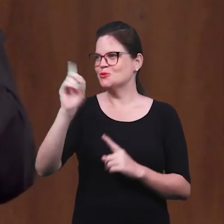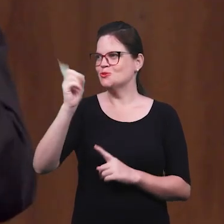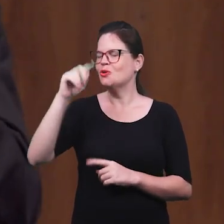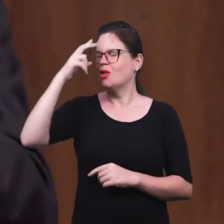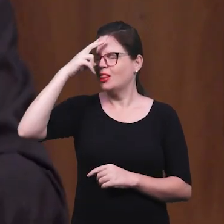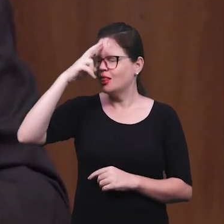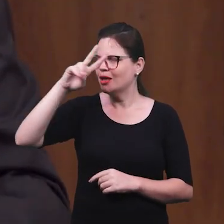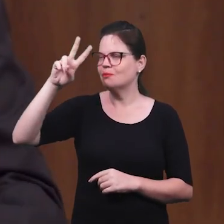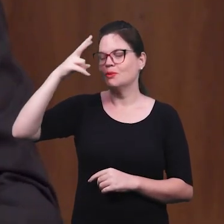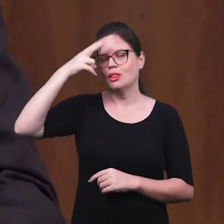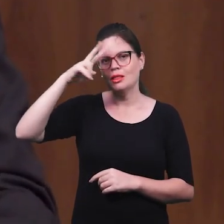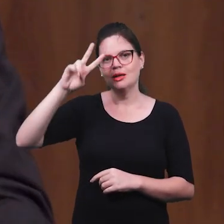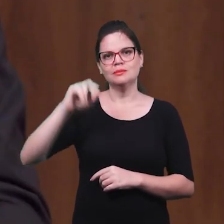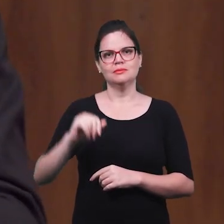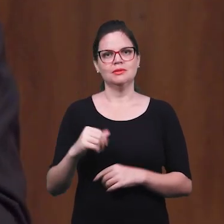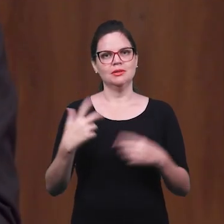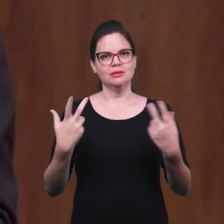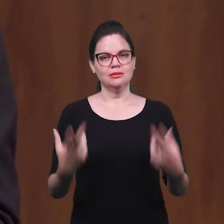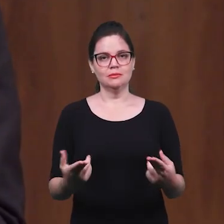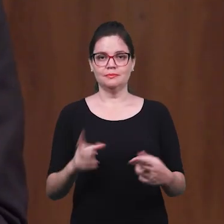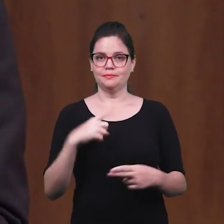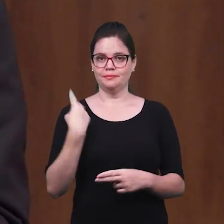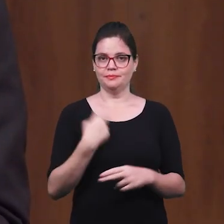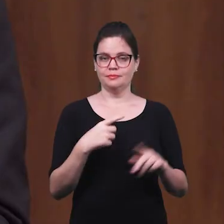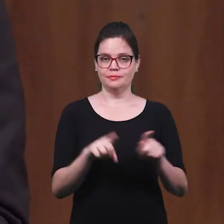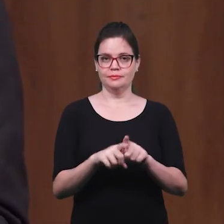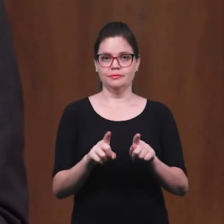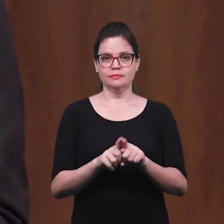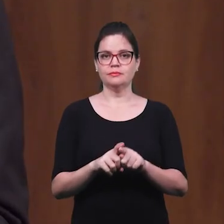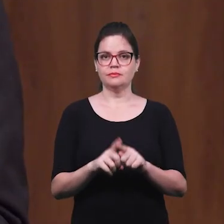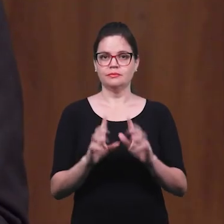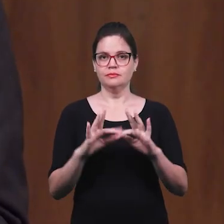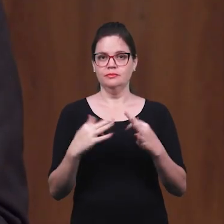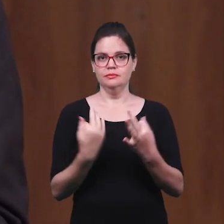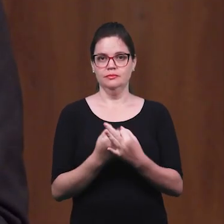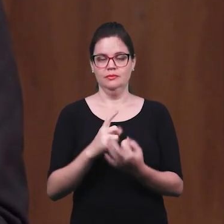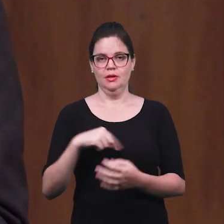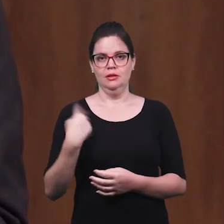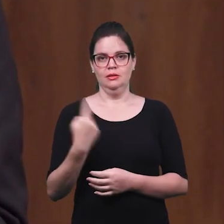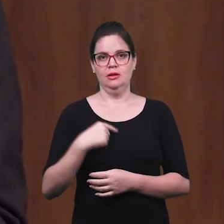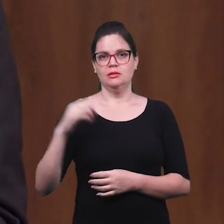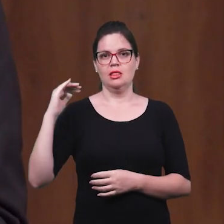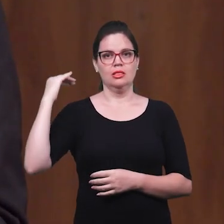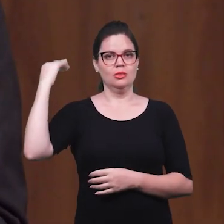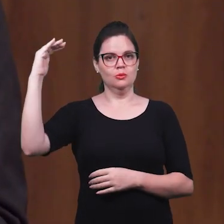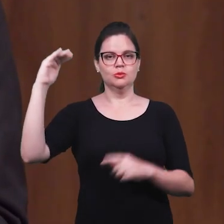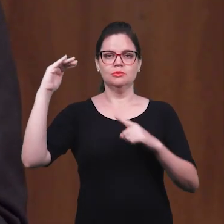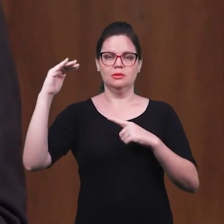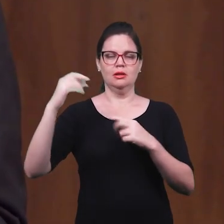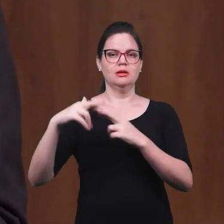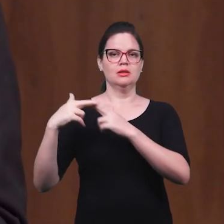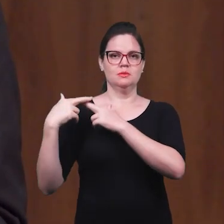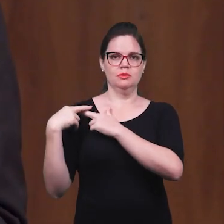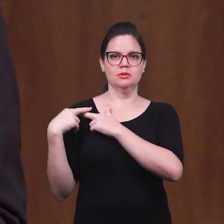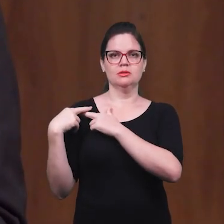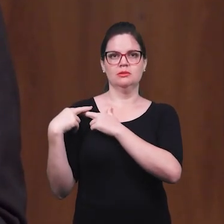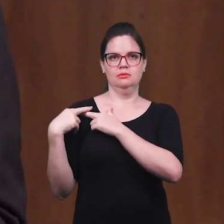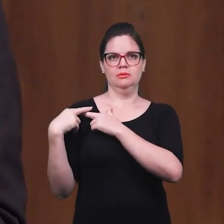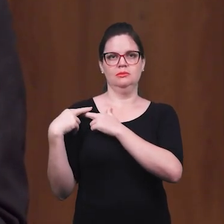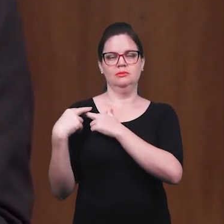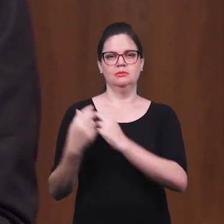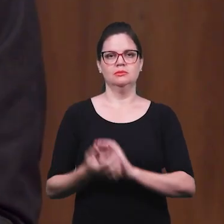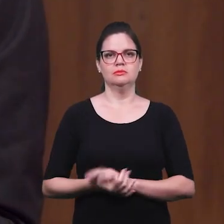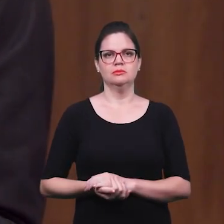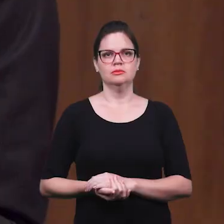foi. E nós, como pais, os adultos têm muito essa responsabilidade. Isso até era assim em